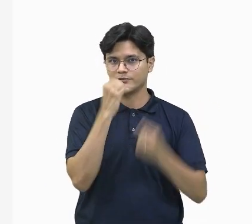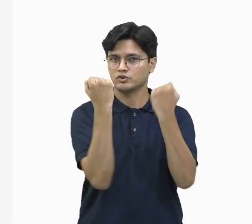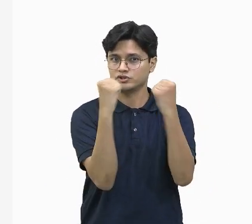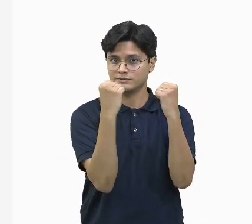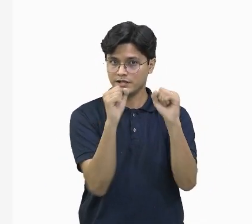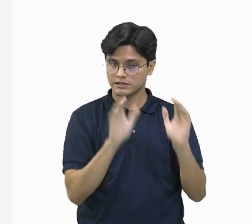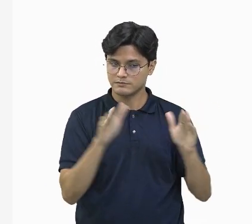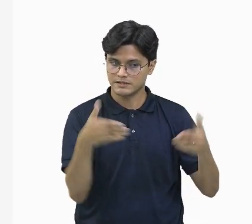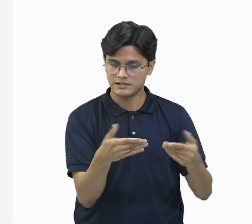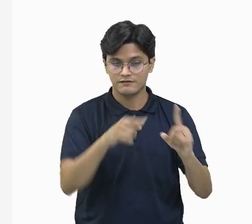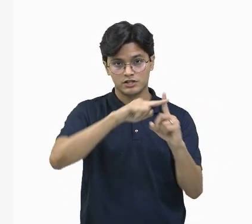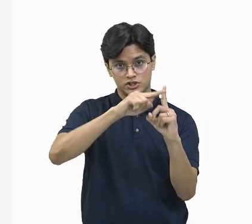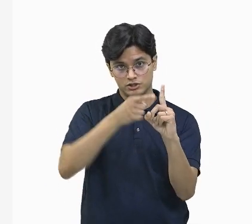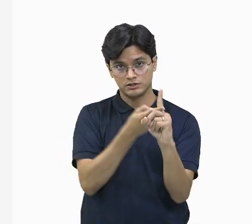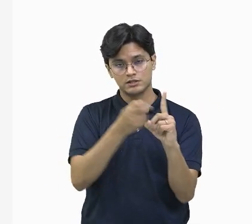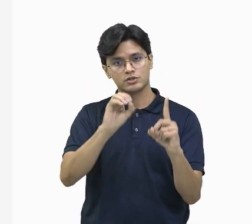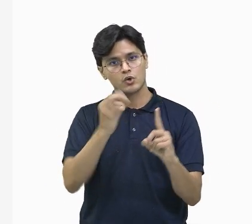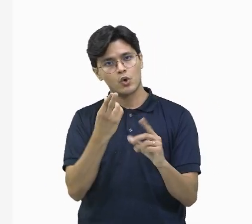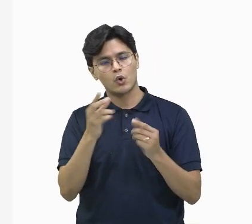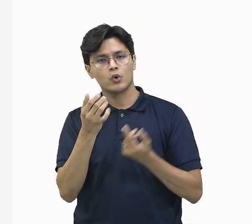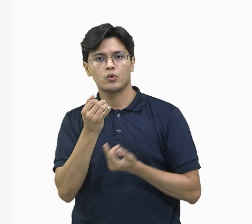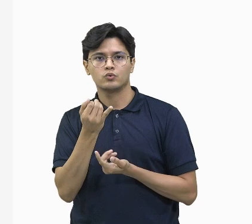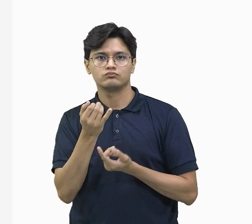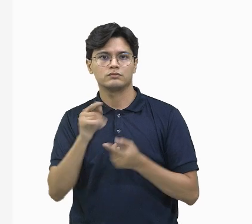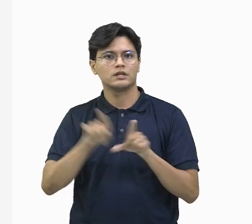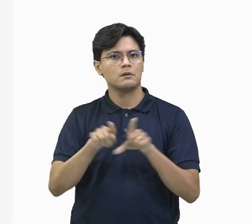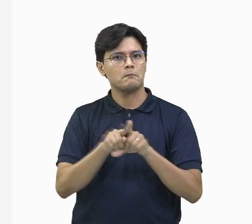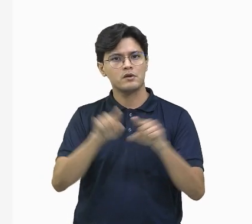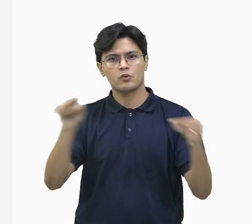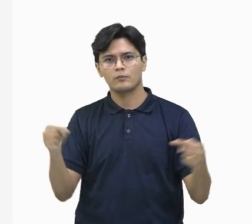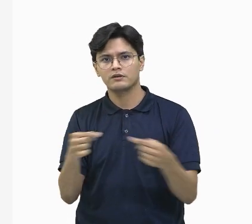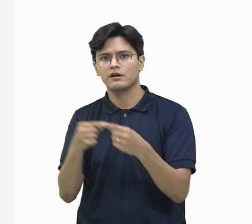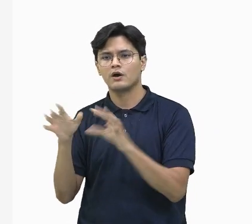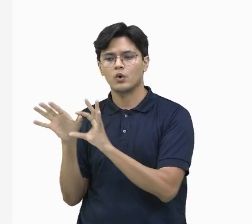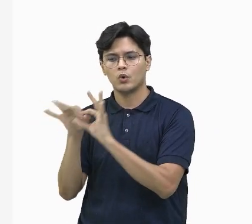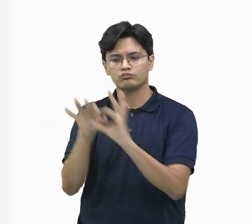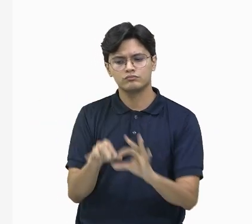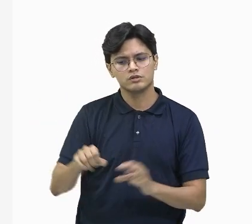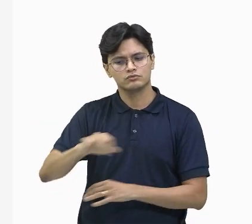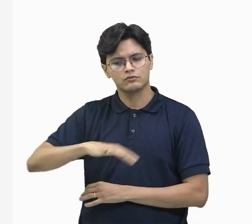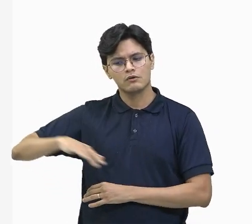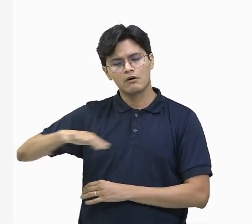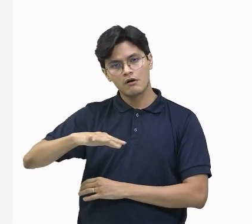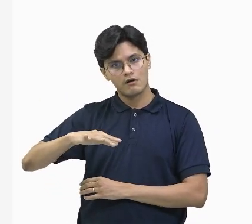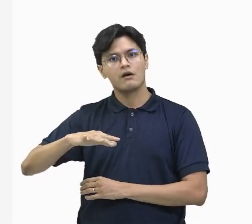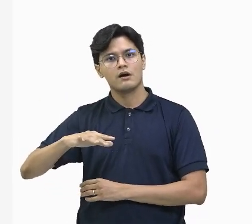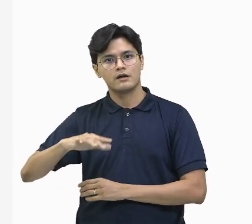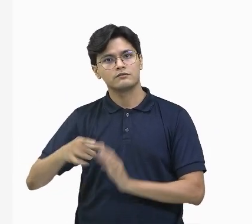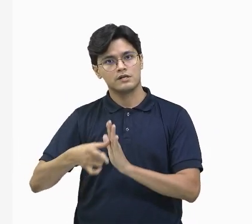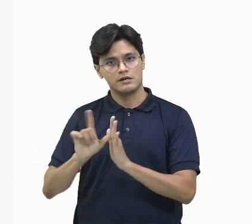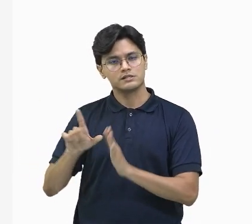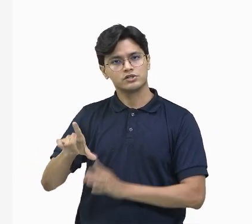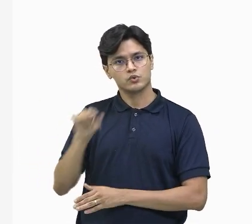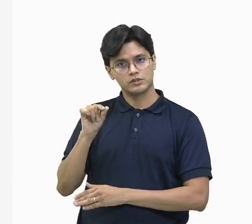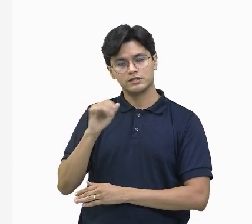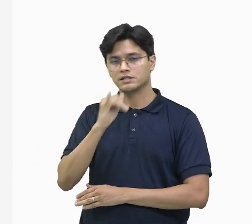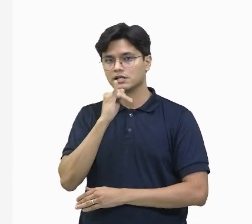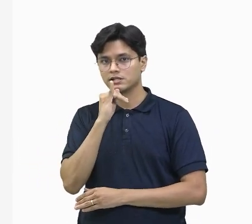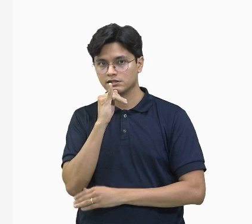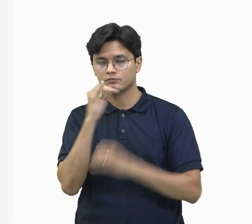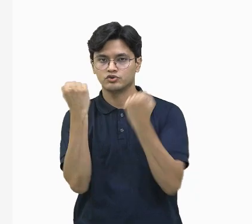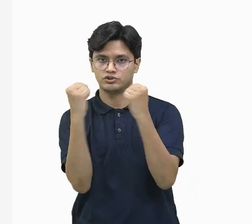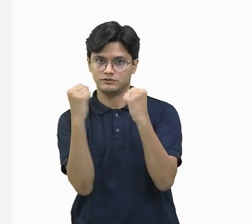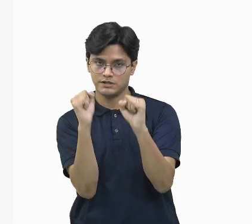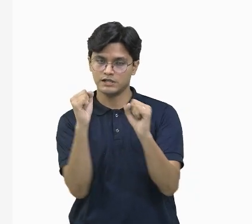ou atreladas a situações ambientais determinadas, como a ginástica laboral. Certo?